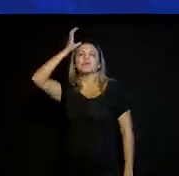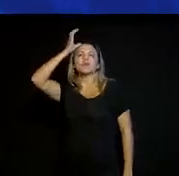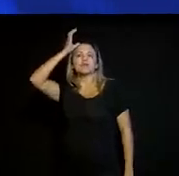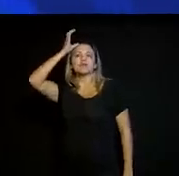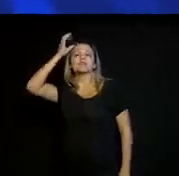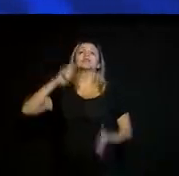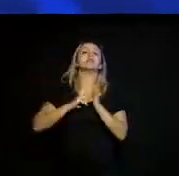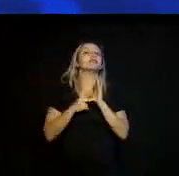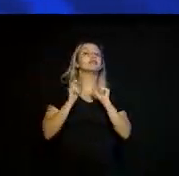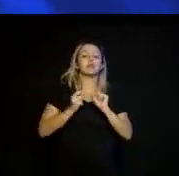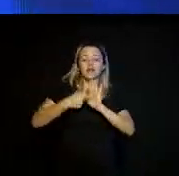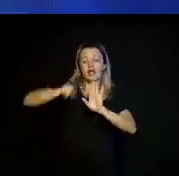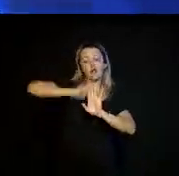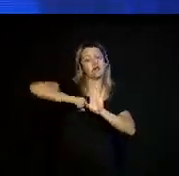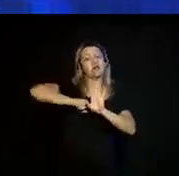língua?